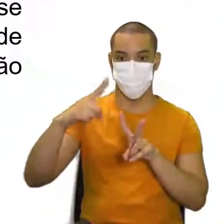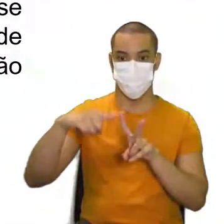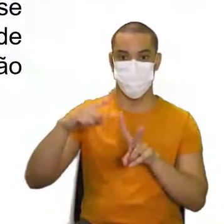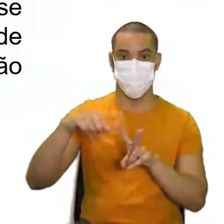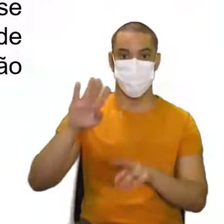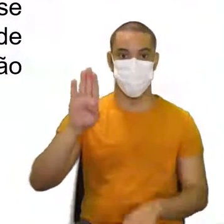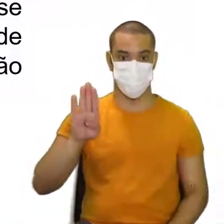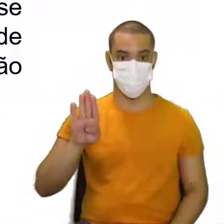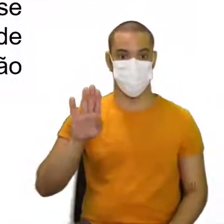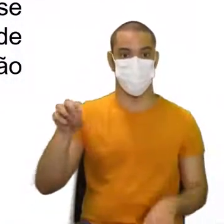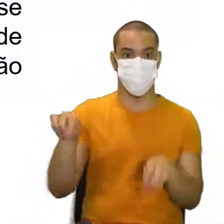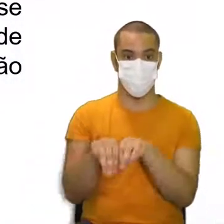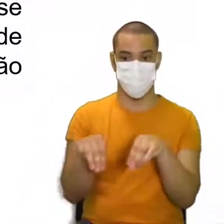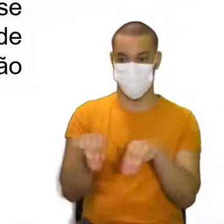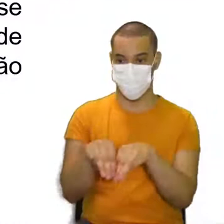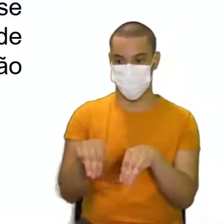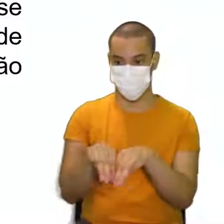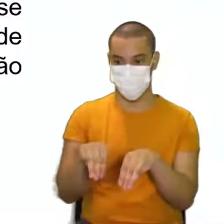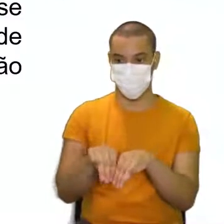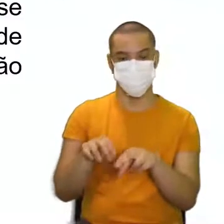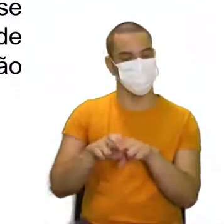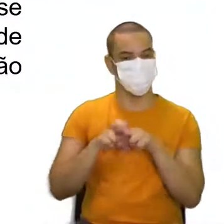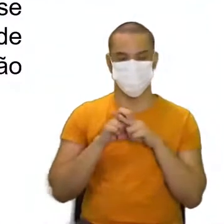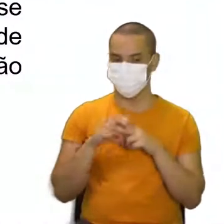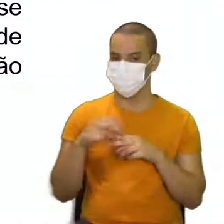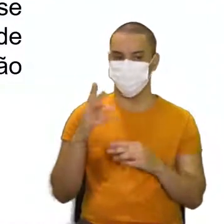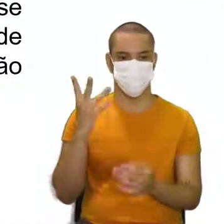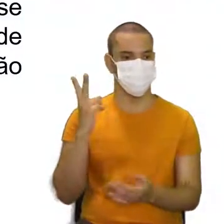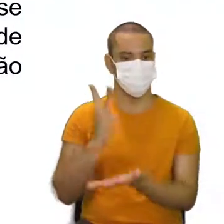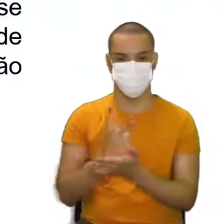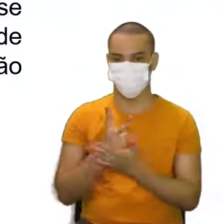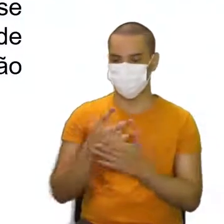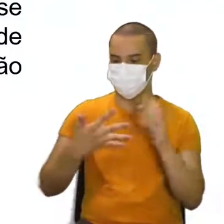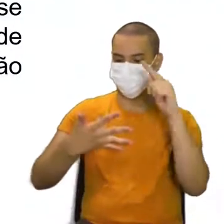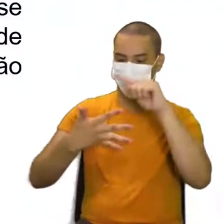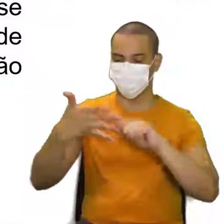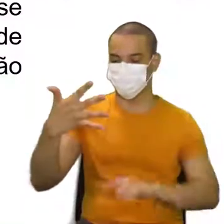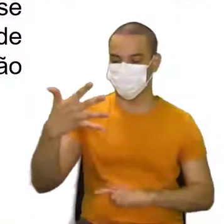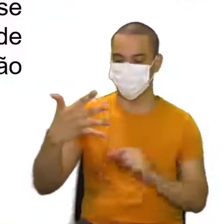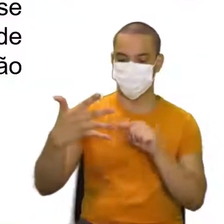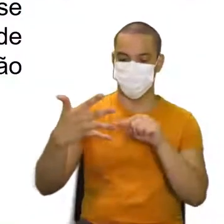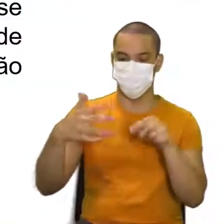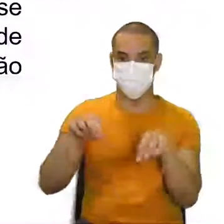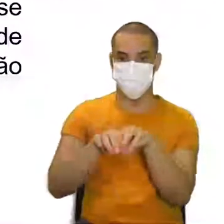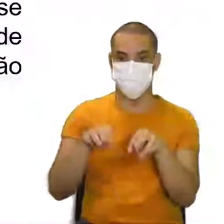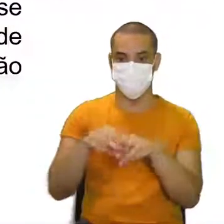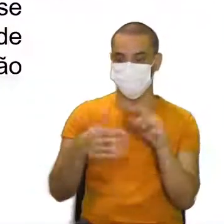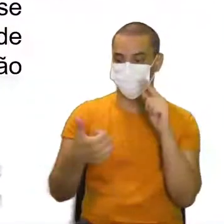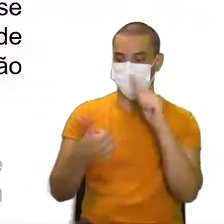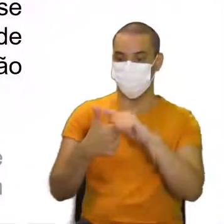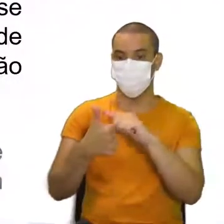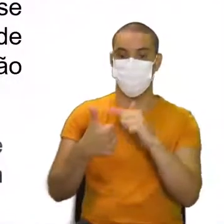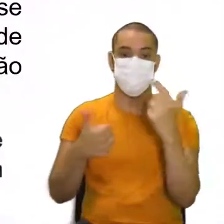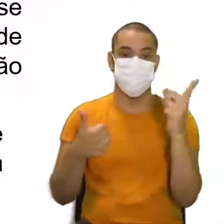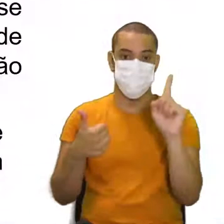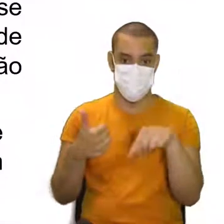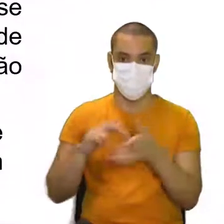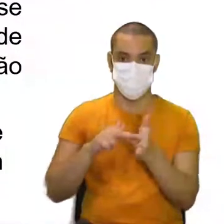vetor campo magnético tão restante dos dedos sem ser o Polegar campo magnético certo